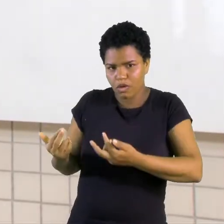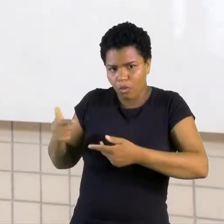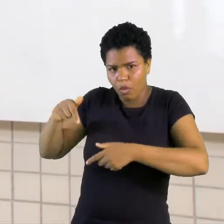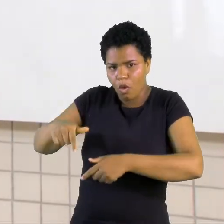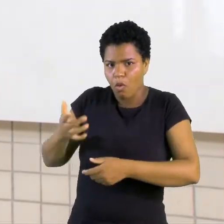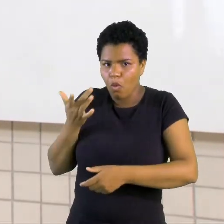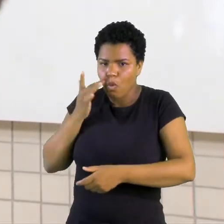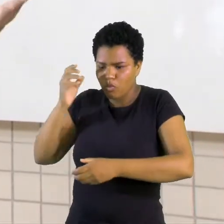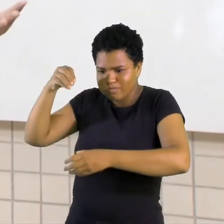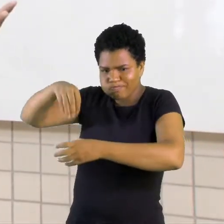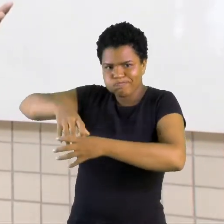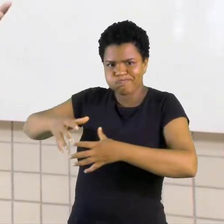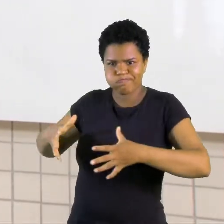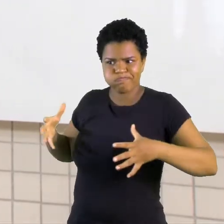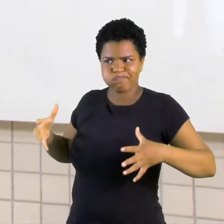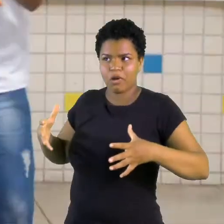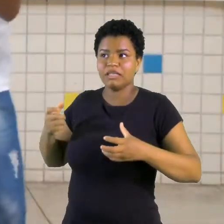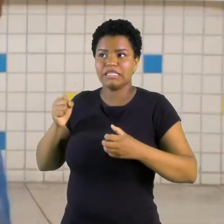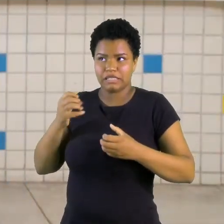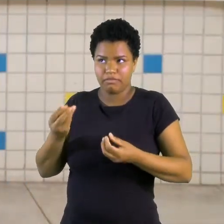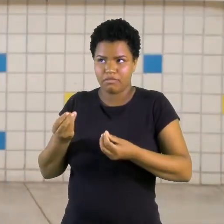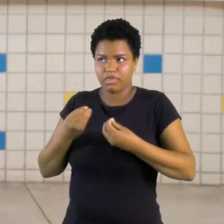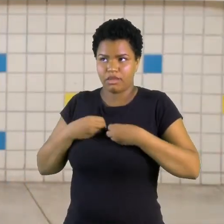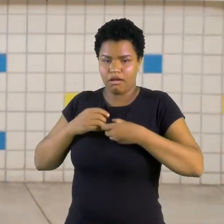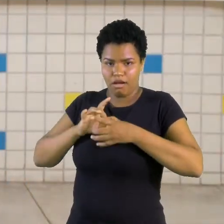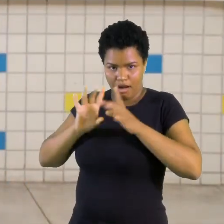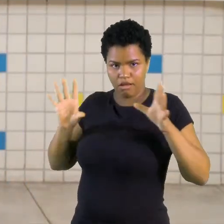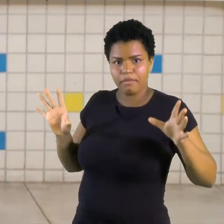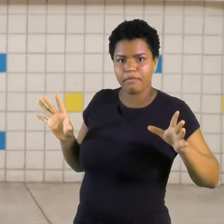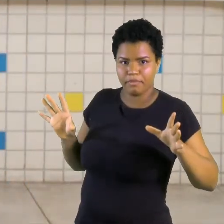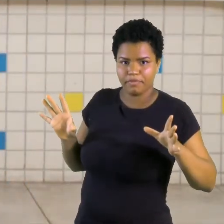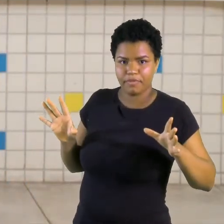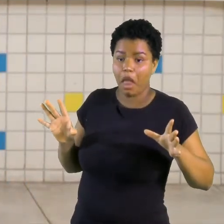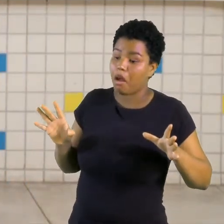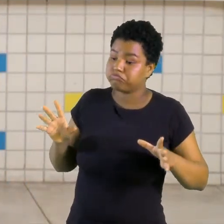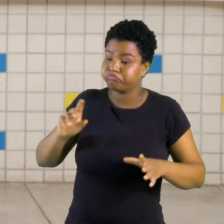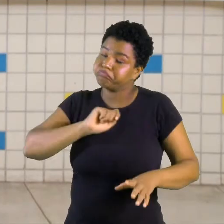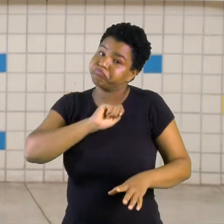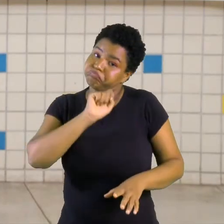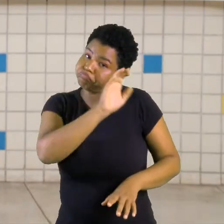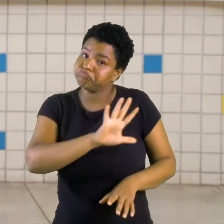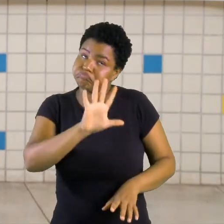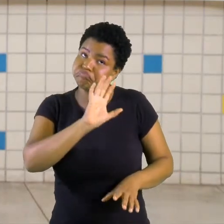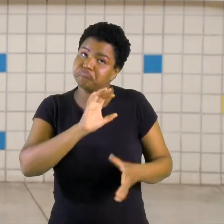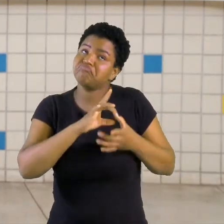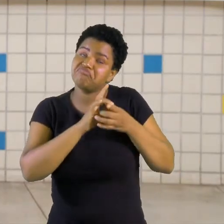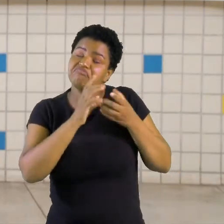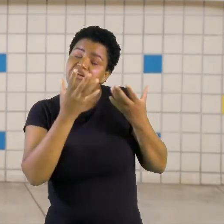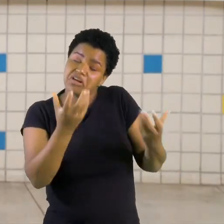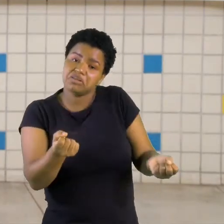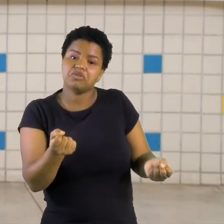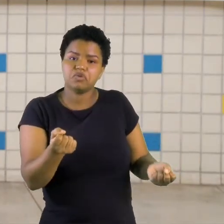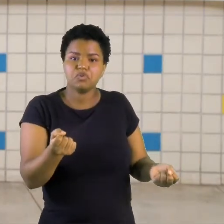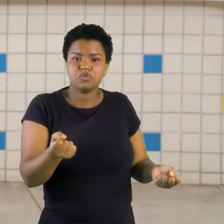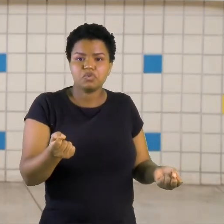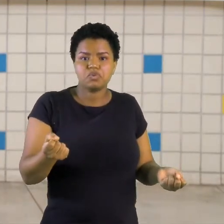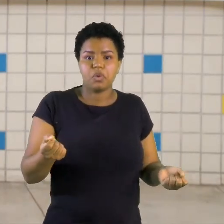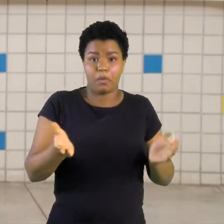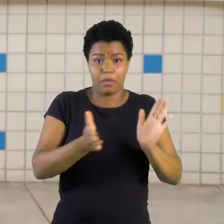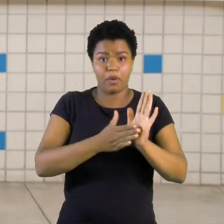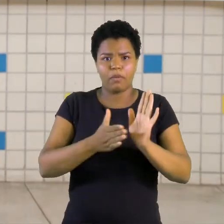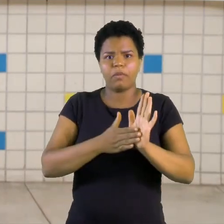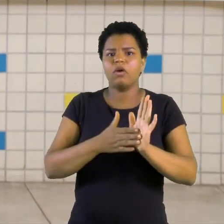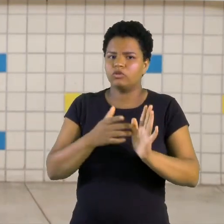Os europeus, bobo nem nada, aceitaram a proposta do Atahualpa. O Atahualpa cumpriu sua proposta, inclusive